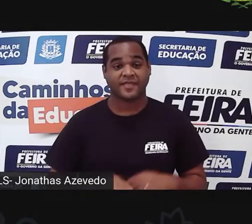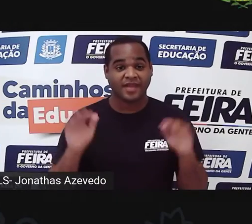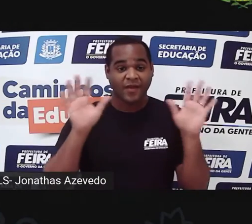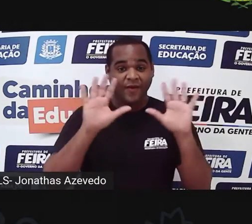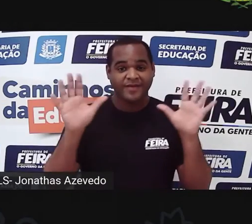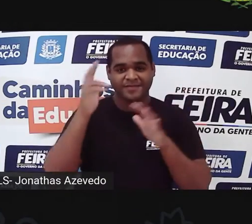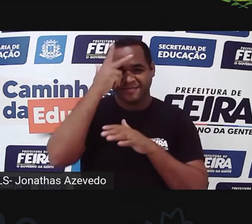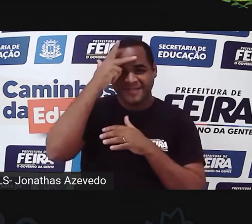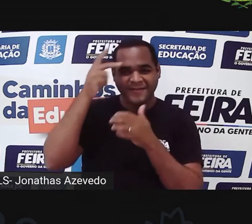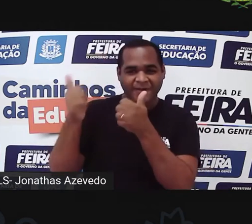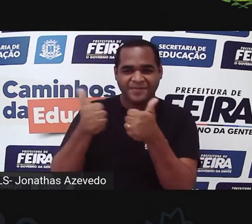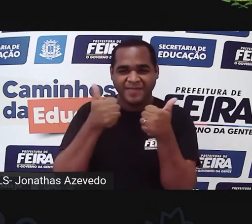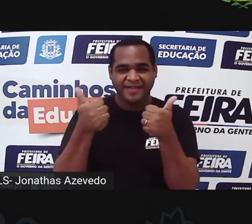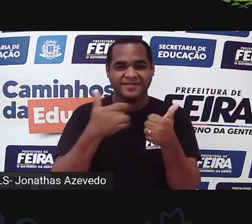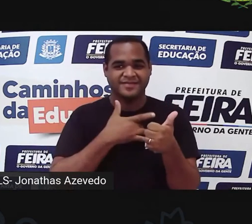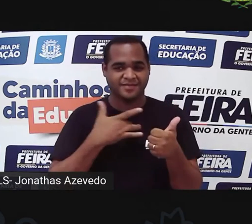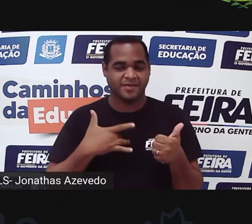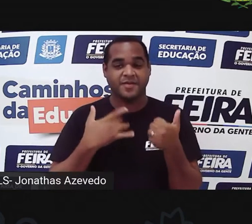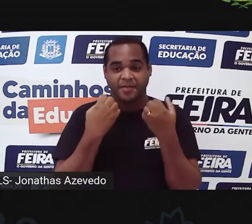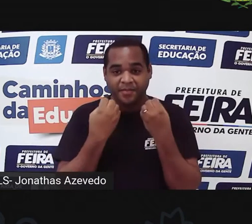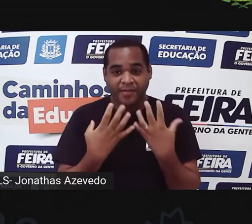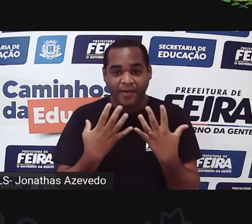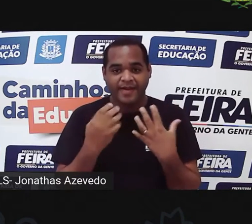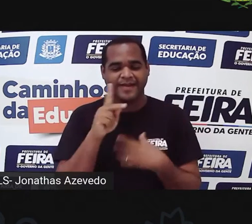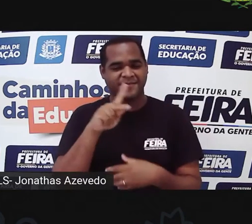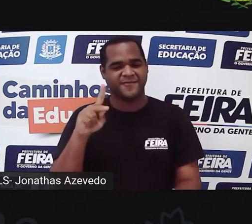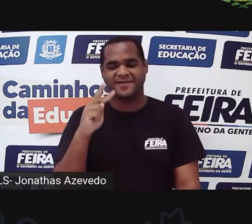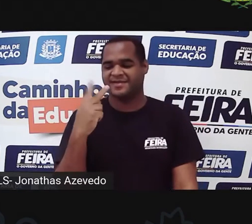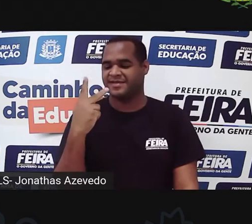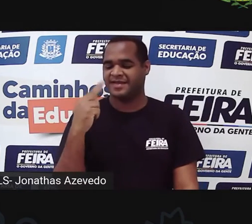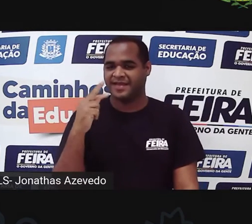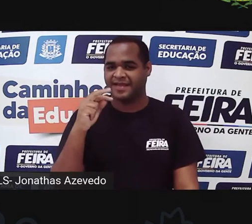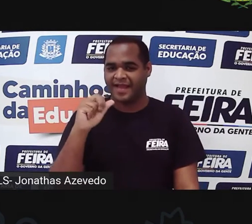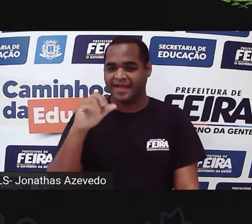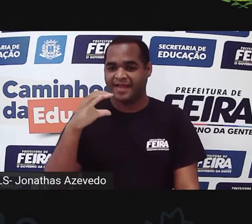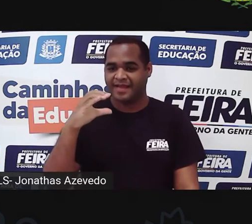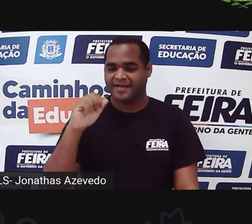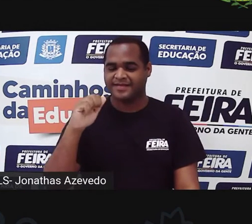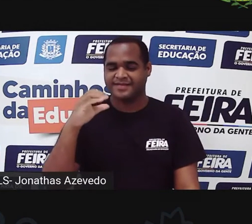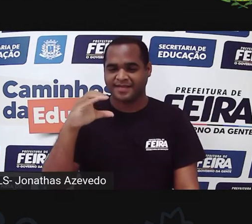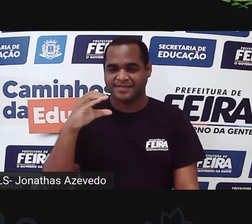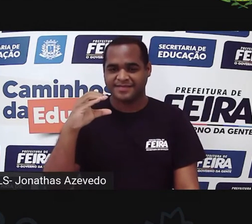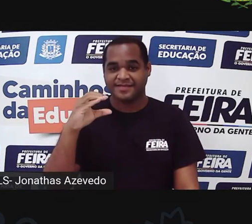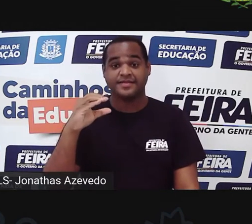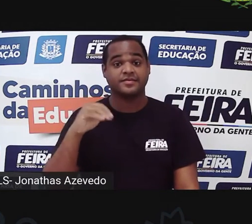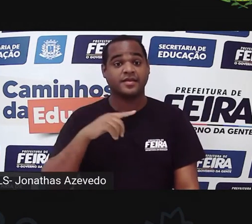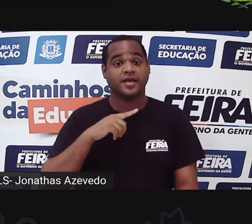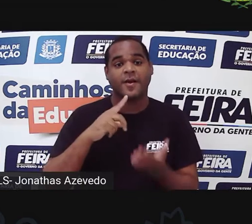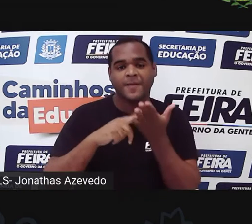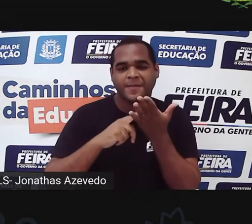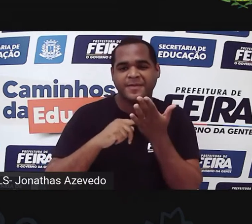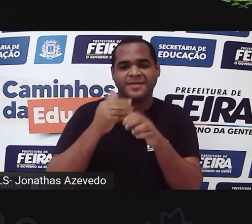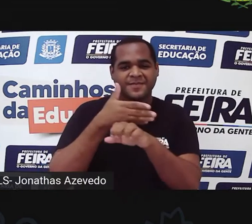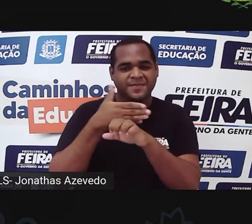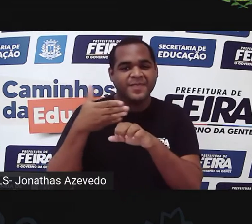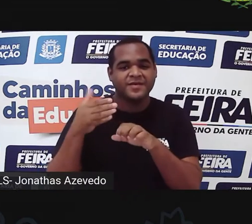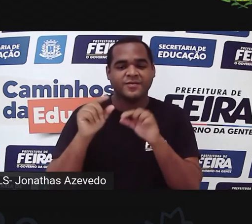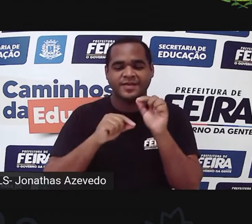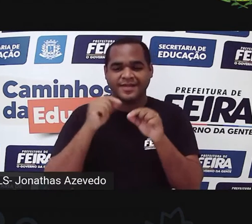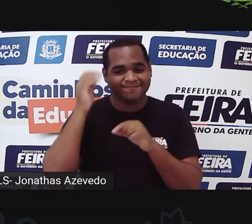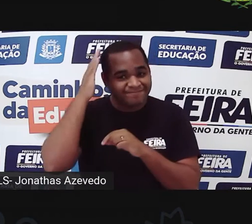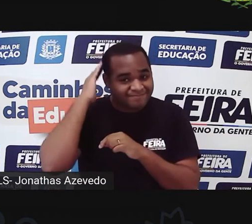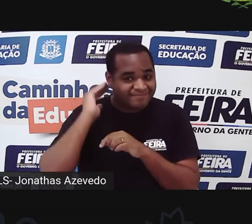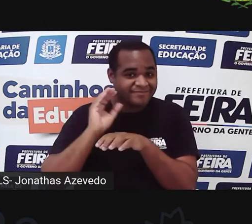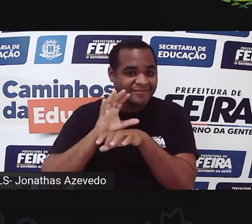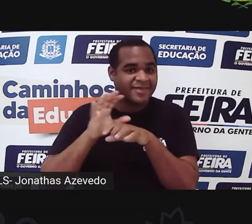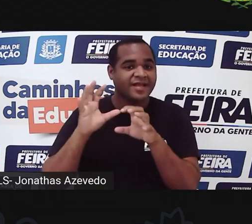Olá, pessoal, tudo bem com vocês? Eu sou a professora Tayara Santos de Ciências. Sou uma mulher de pele clara, tenho cabelo castanho escuro,